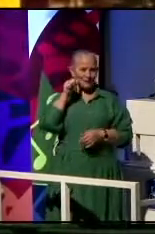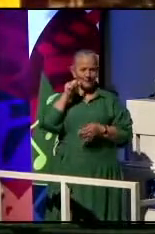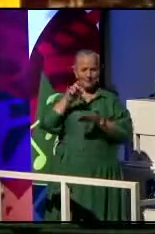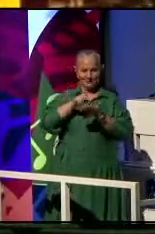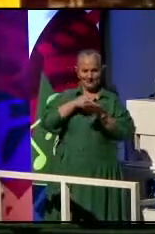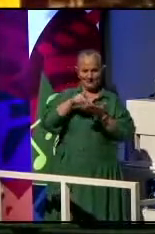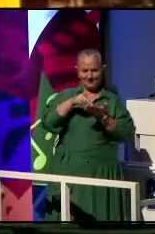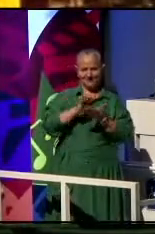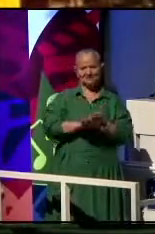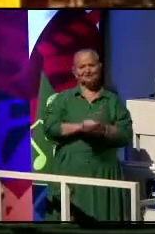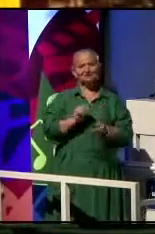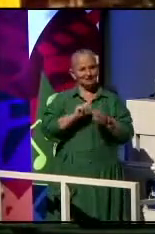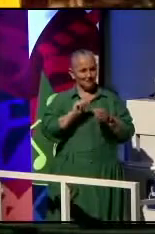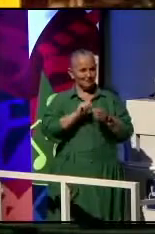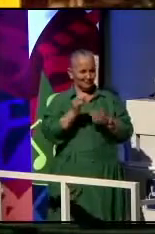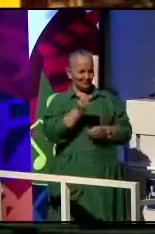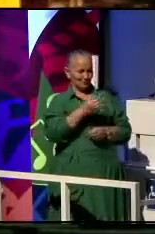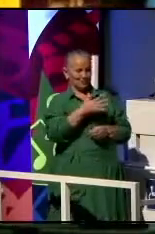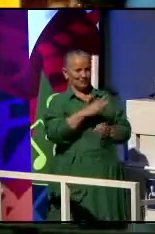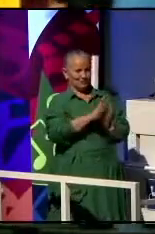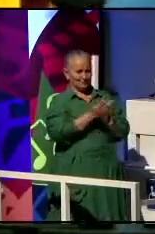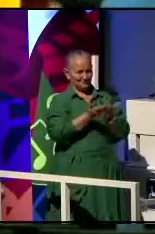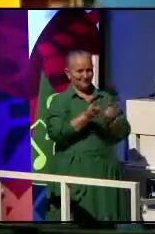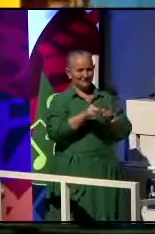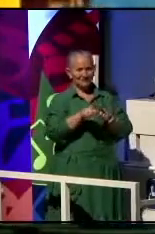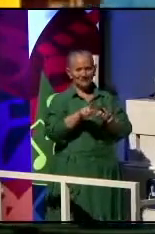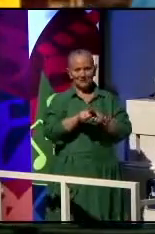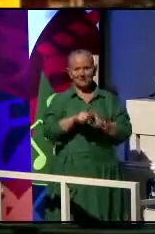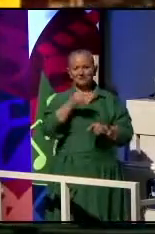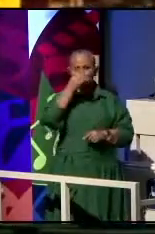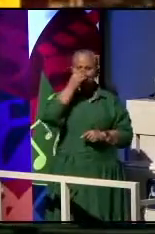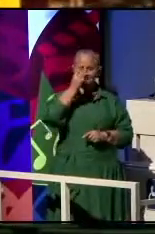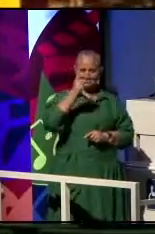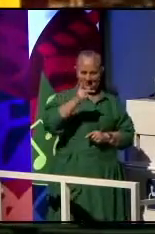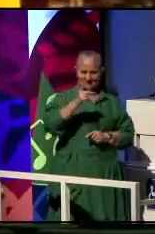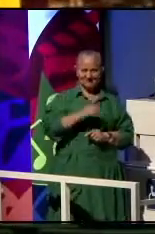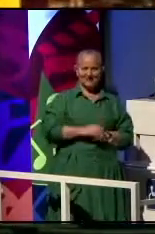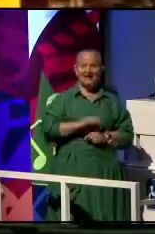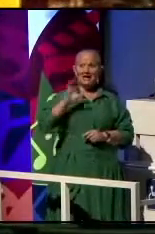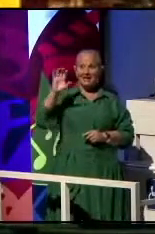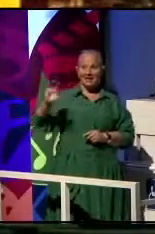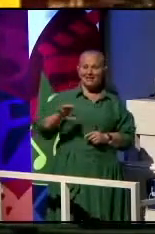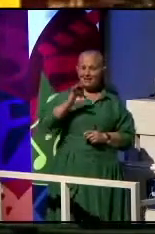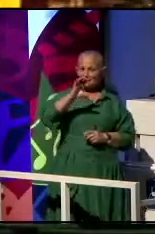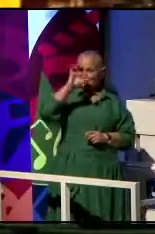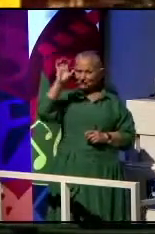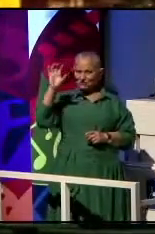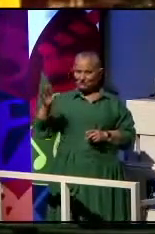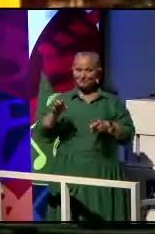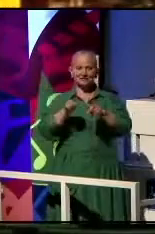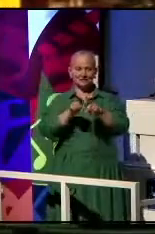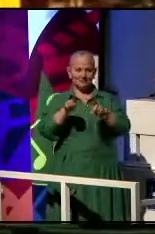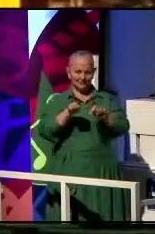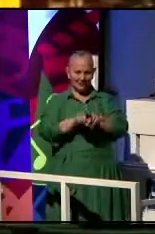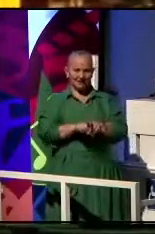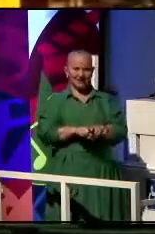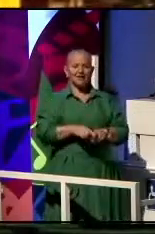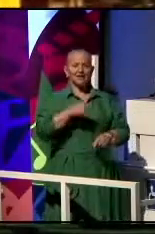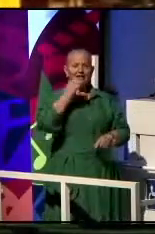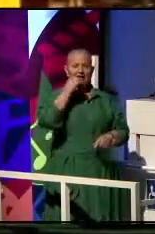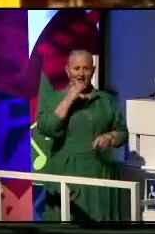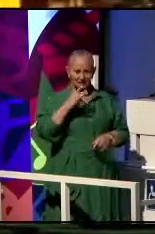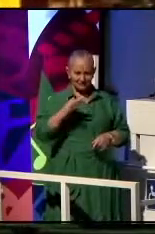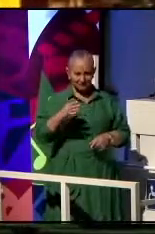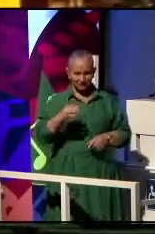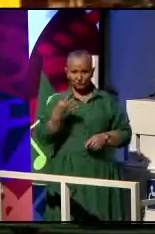para Lençóis, para a nossa região, e depois nesse show fantástico desse quarteto que estará